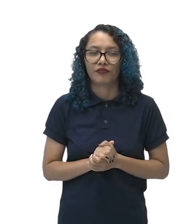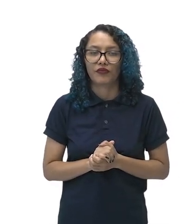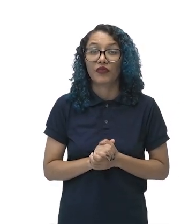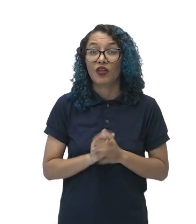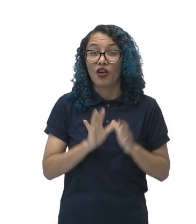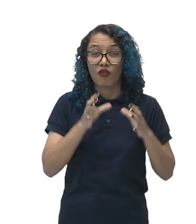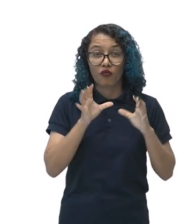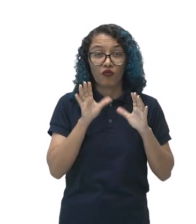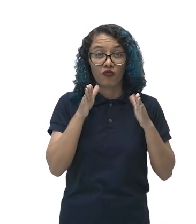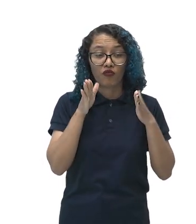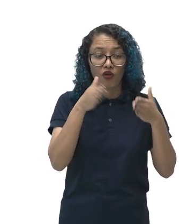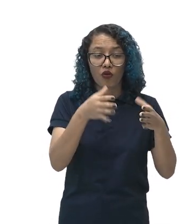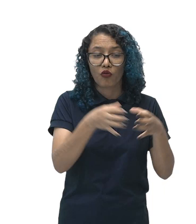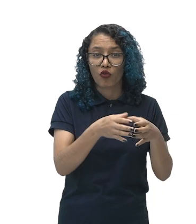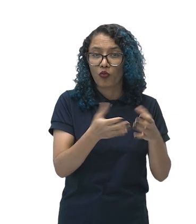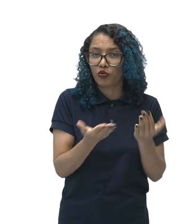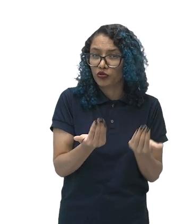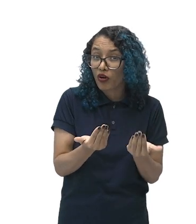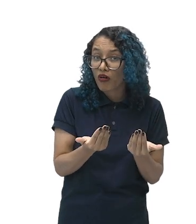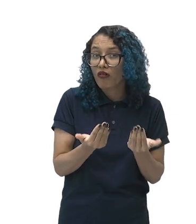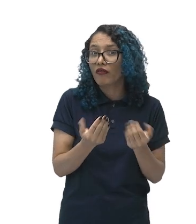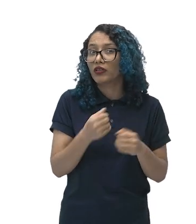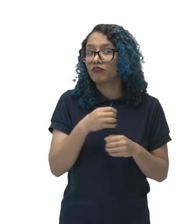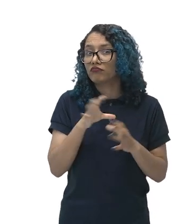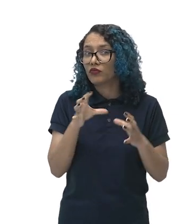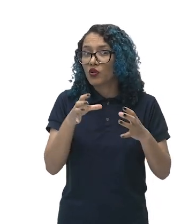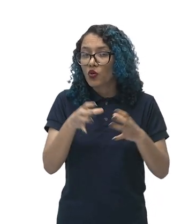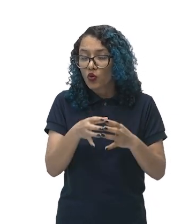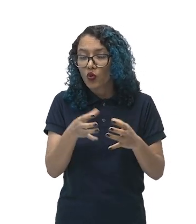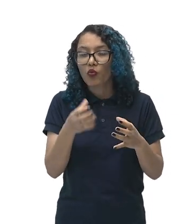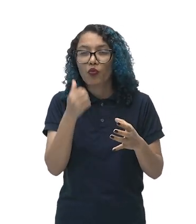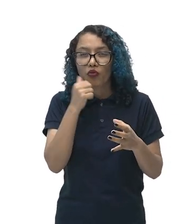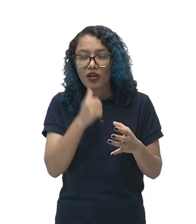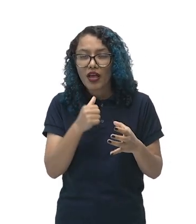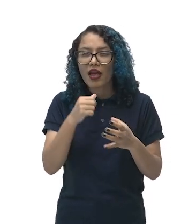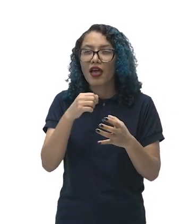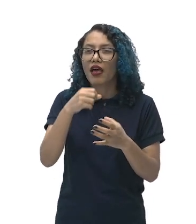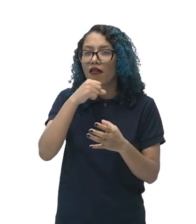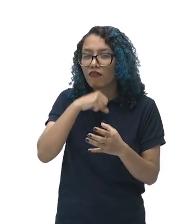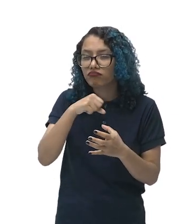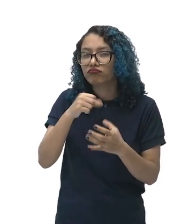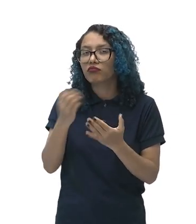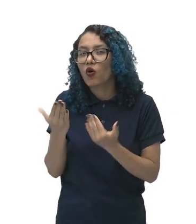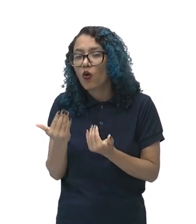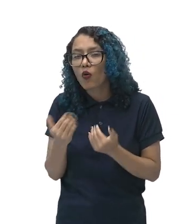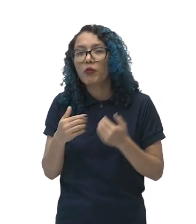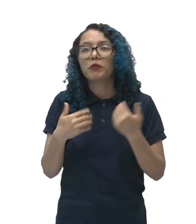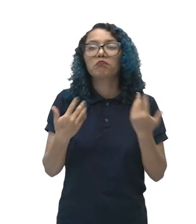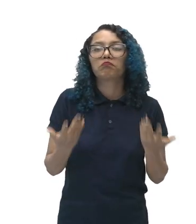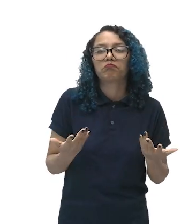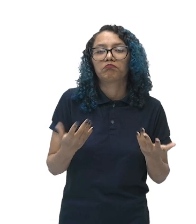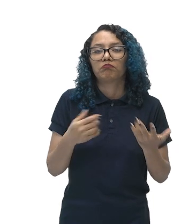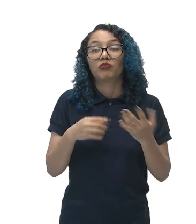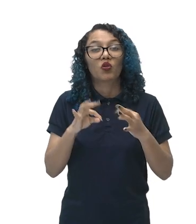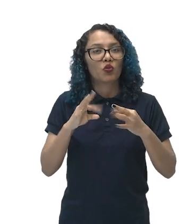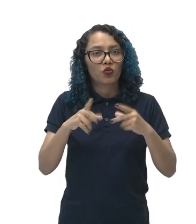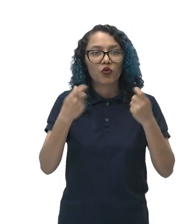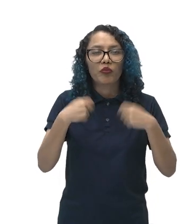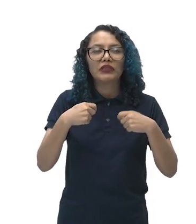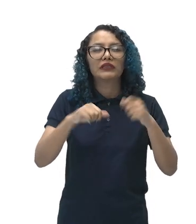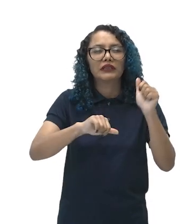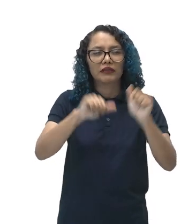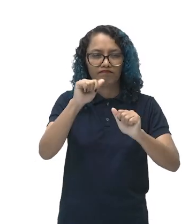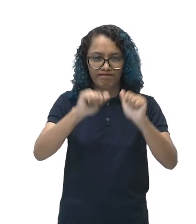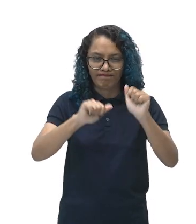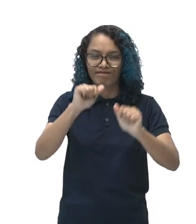os jovens? São os mais velhos? São as mulheres? São os homens? Tudo isso, gente, é levado em consideração.